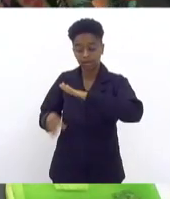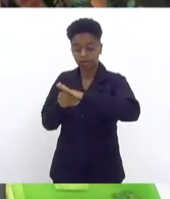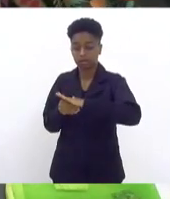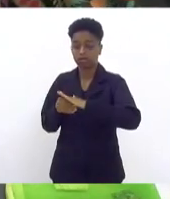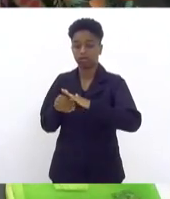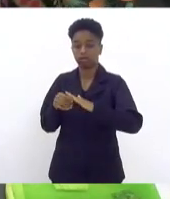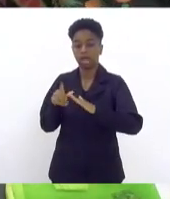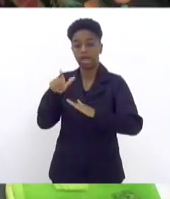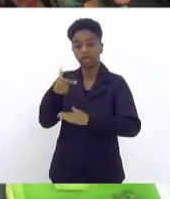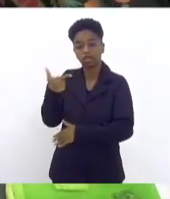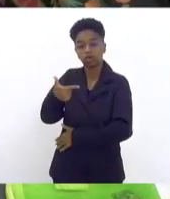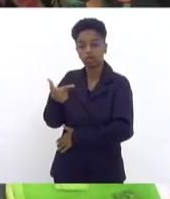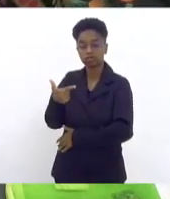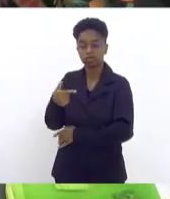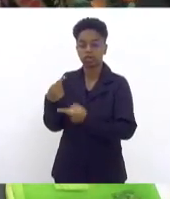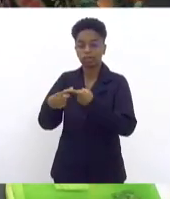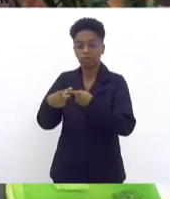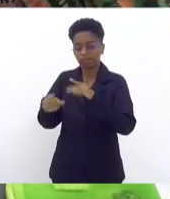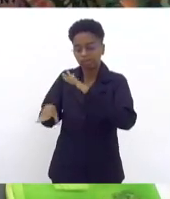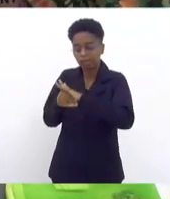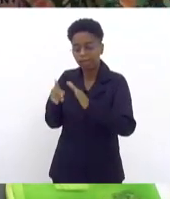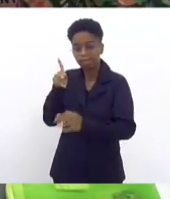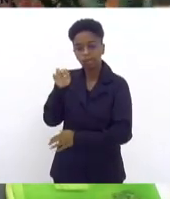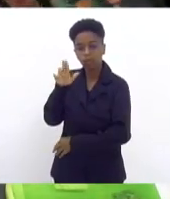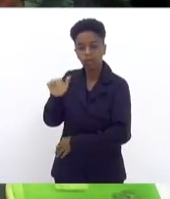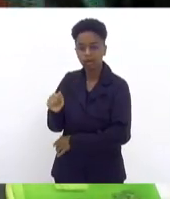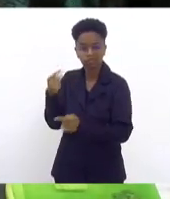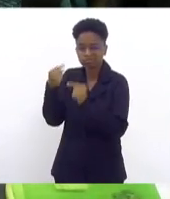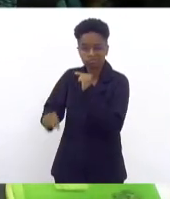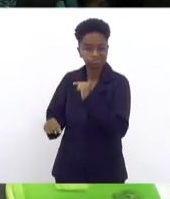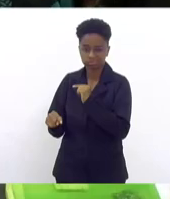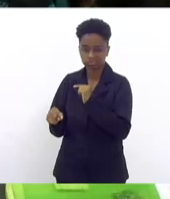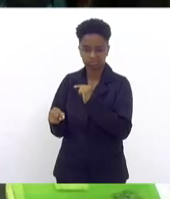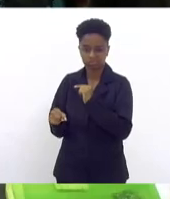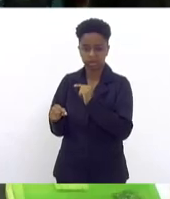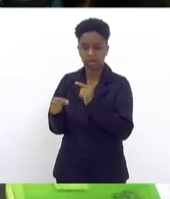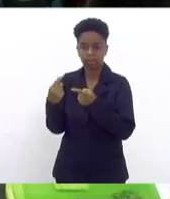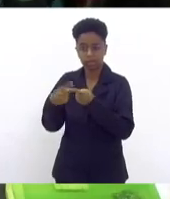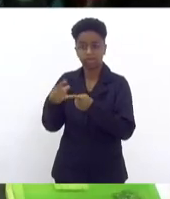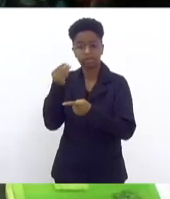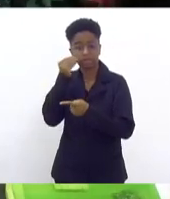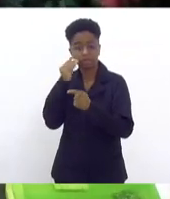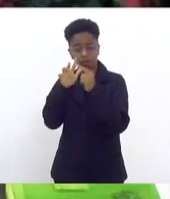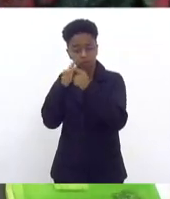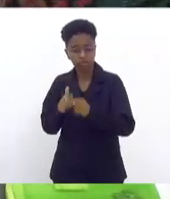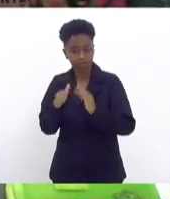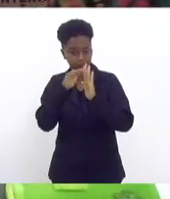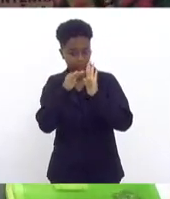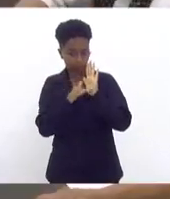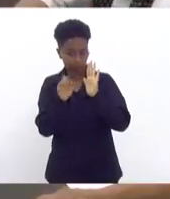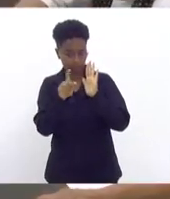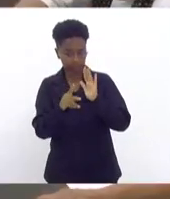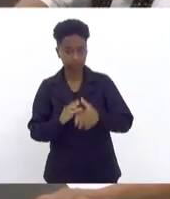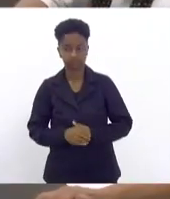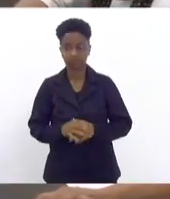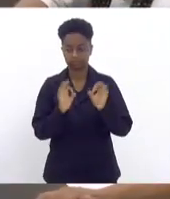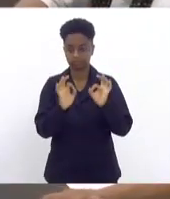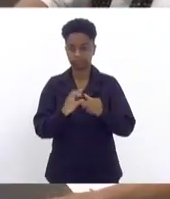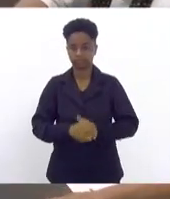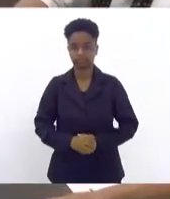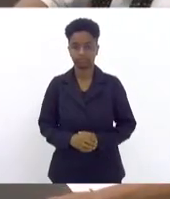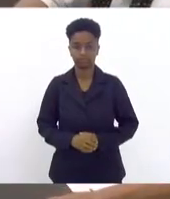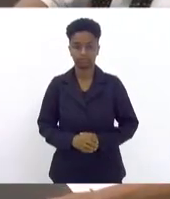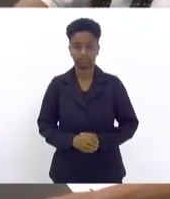corretamente. Porque subemenda aditiva pura não faz sentido, mas eu sou leu corretamente para corrigir a pauta. Tá certo.